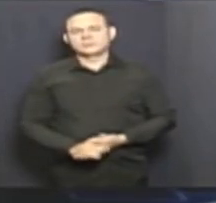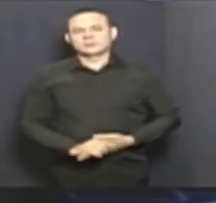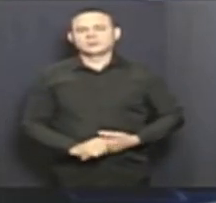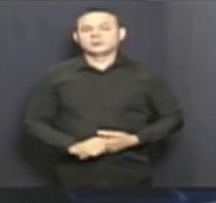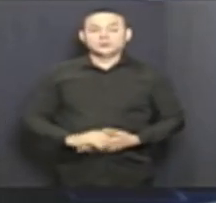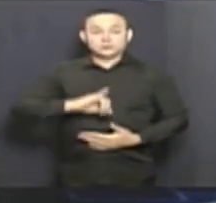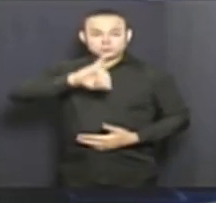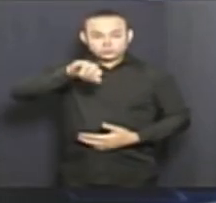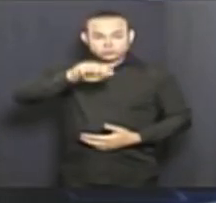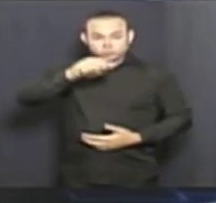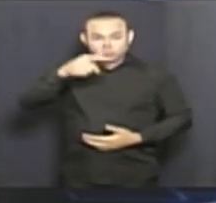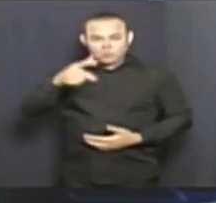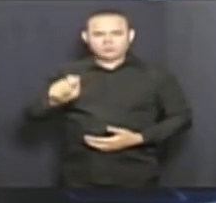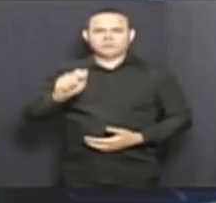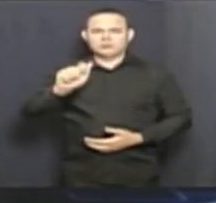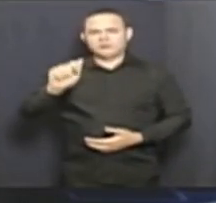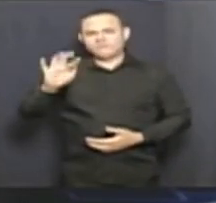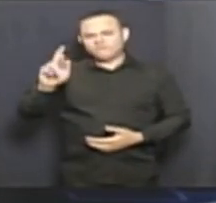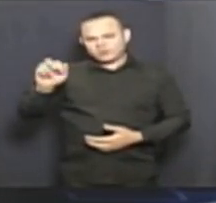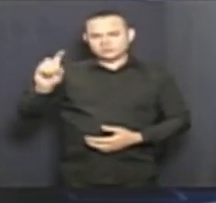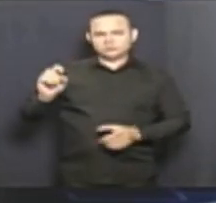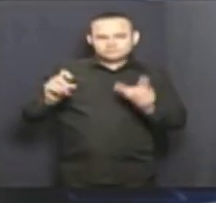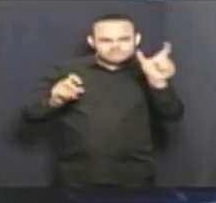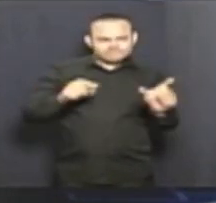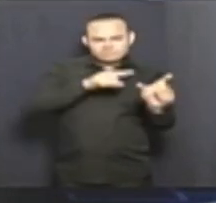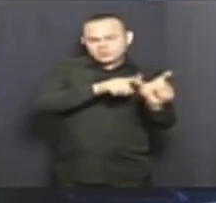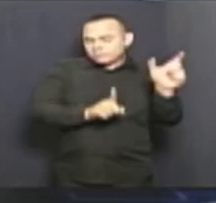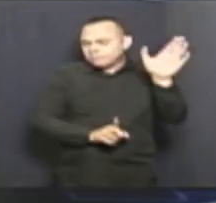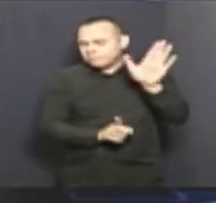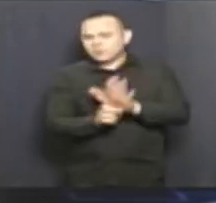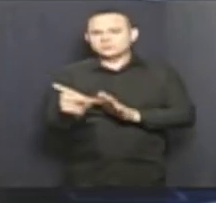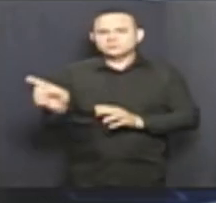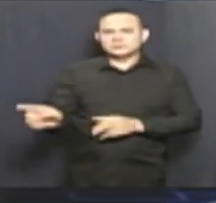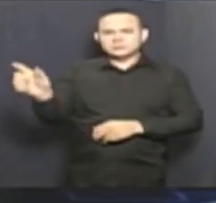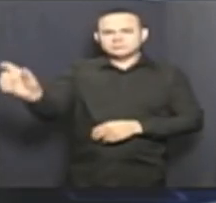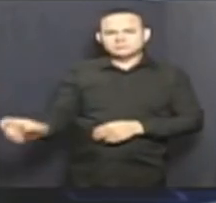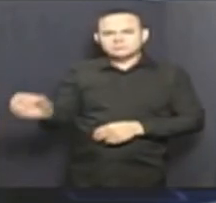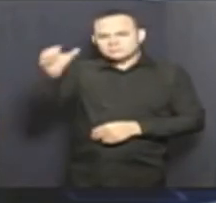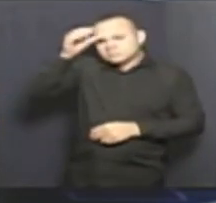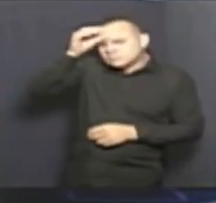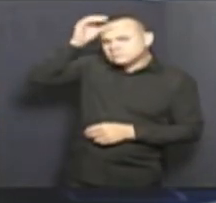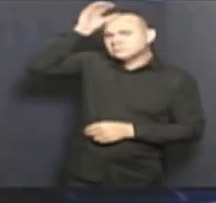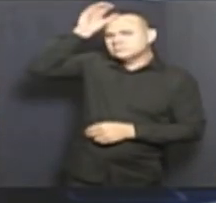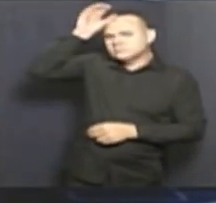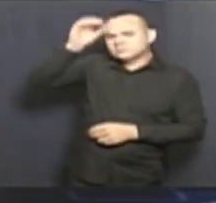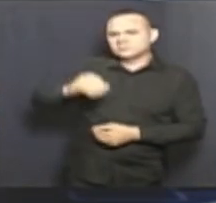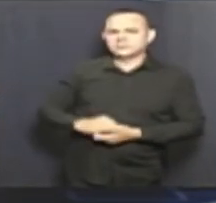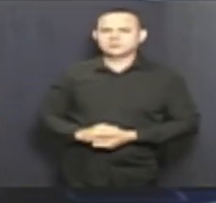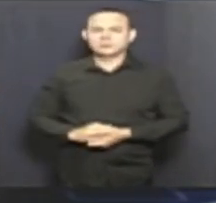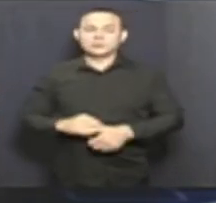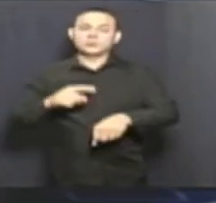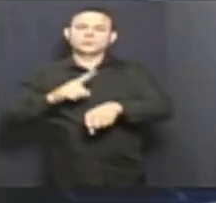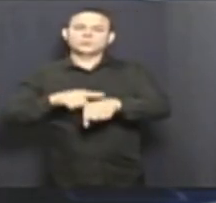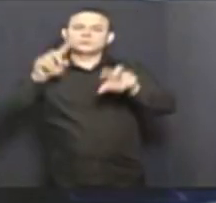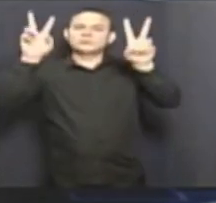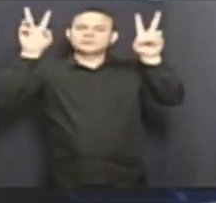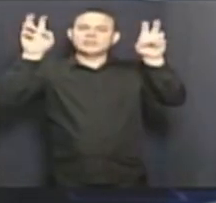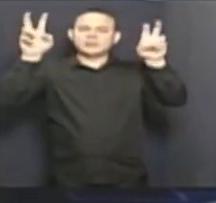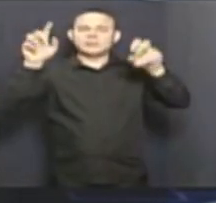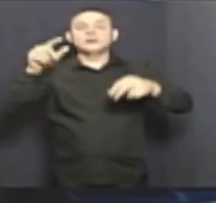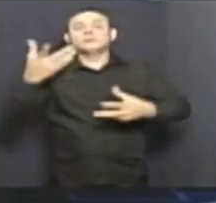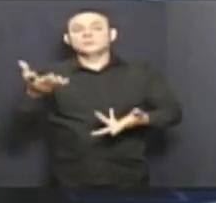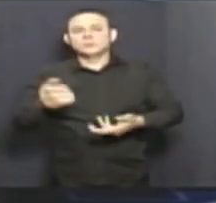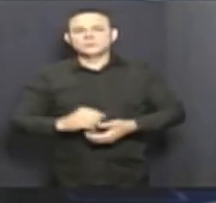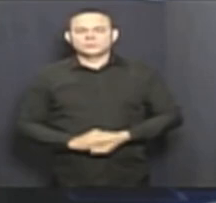faz a próxima pergunta para o candidato marcelo bluma e o tema é